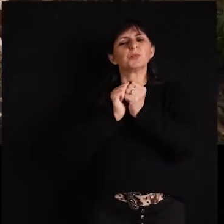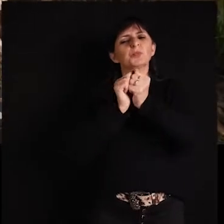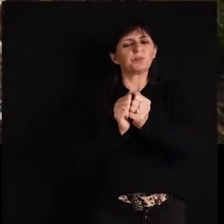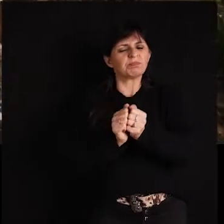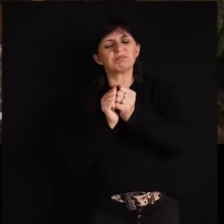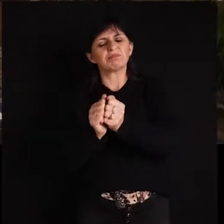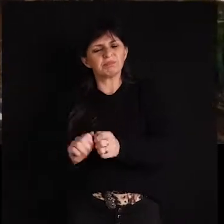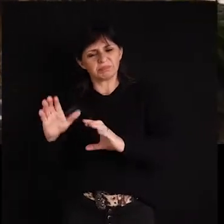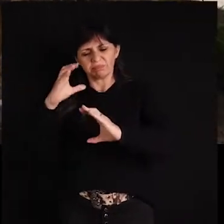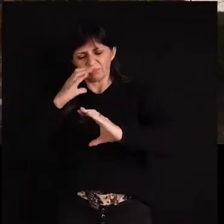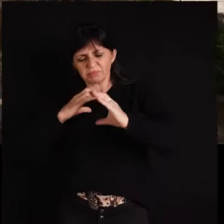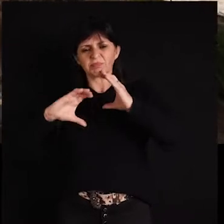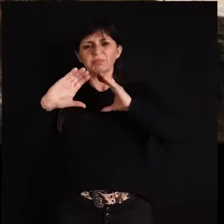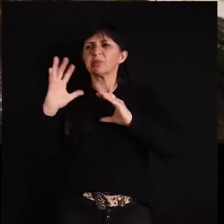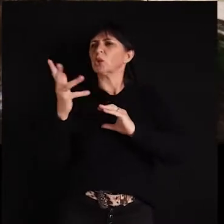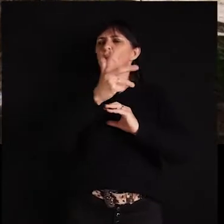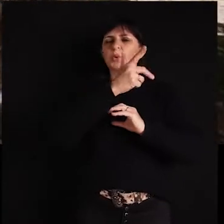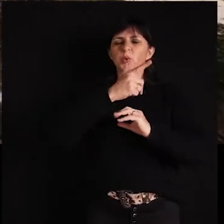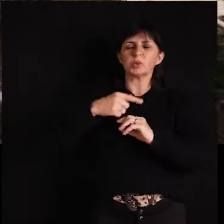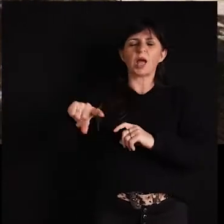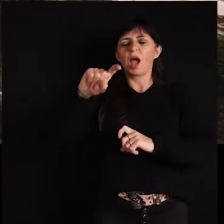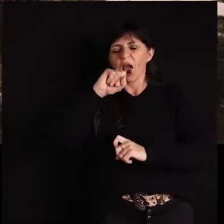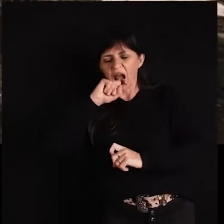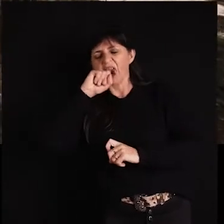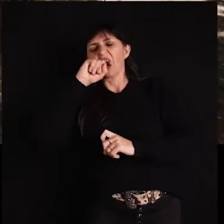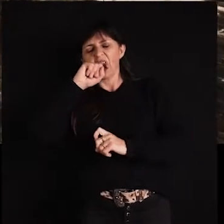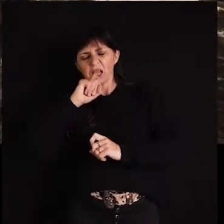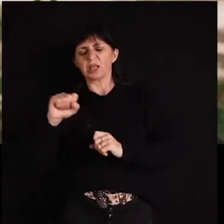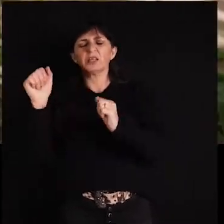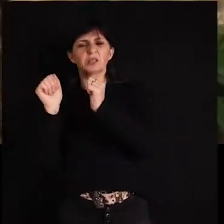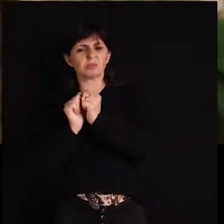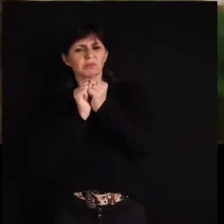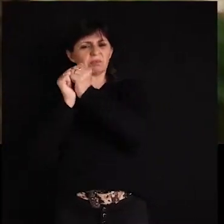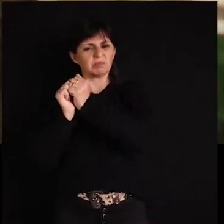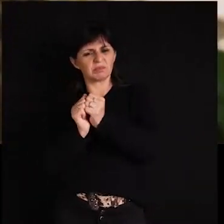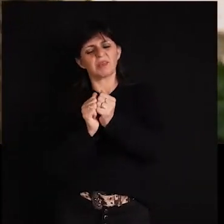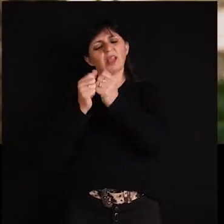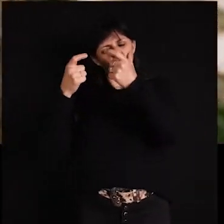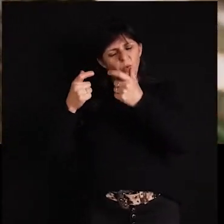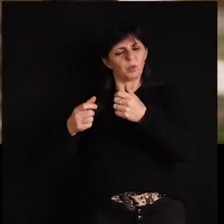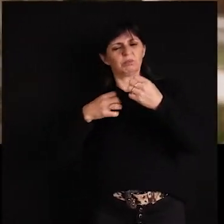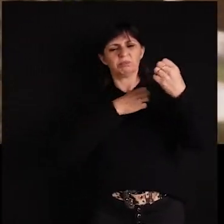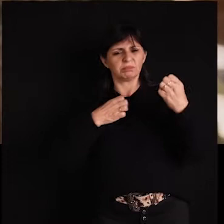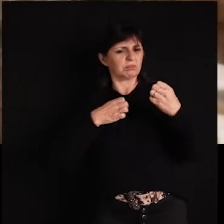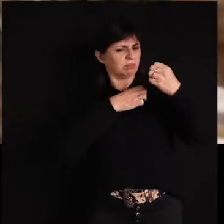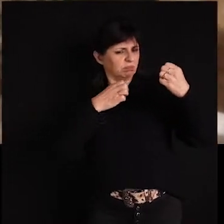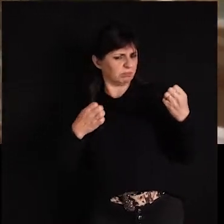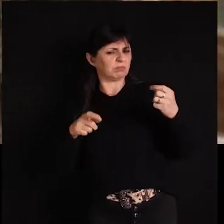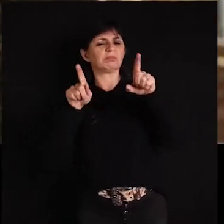de dar inveja na aurora, dando de mão ao cambicho de dar inveja